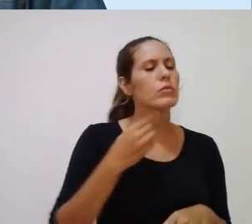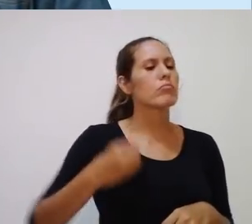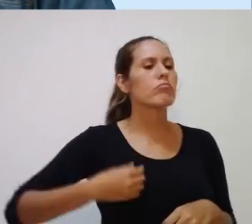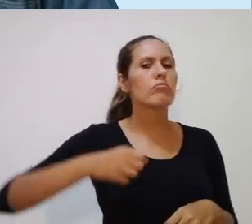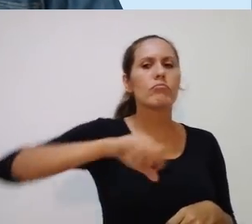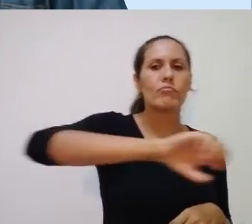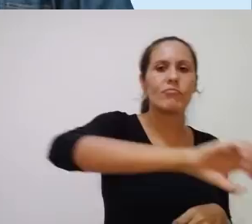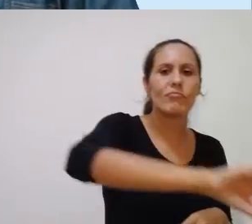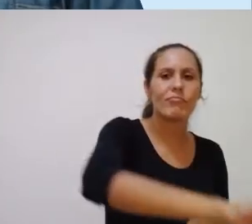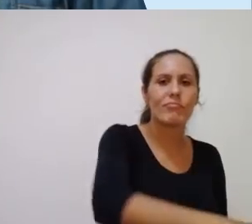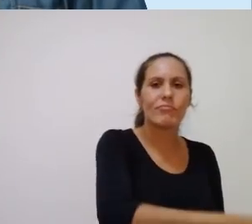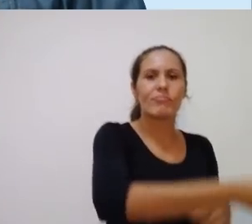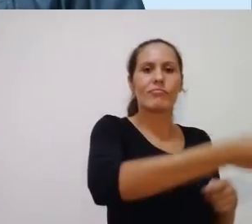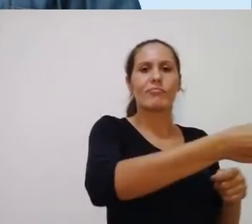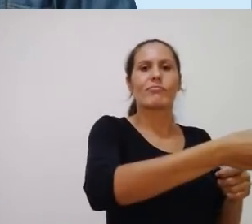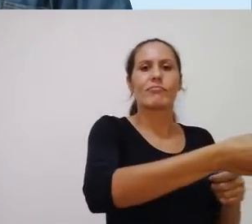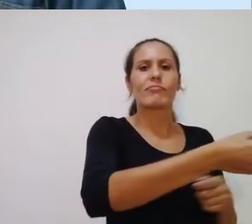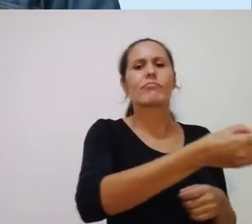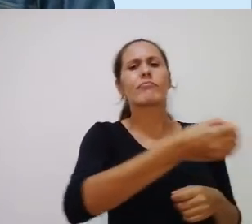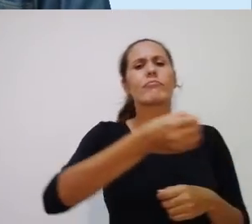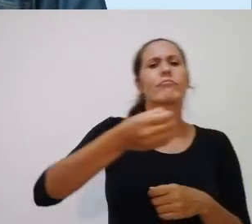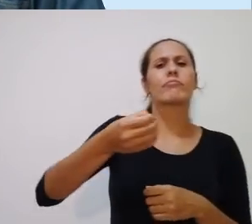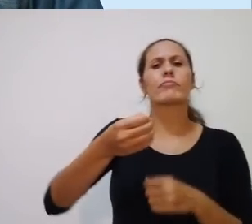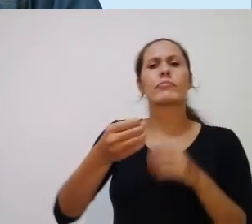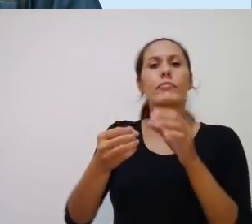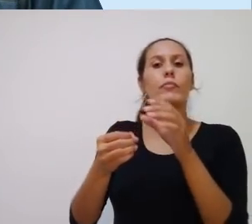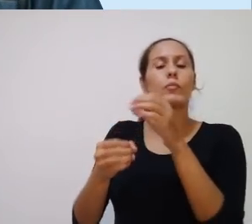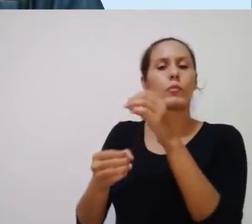teu professor, por exemplo, uma sequência de